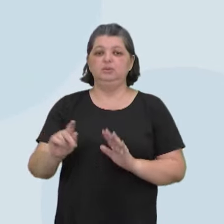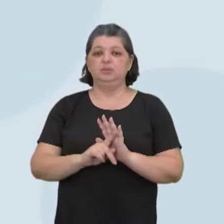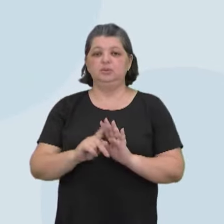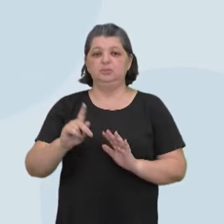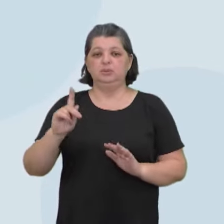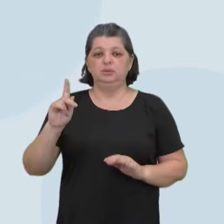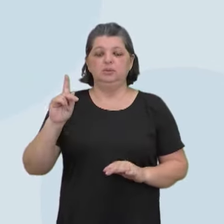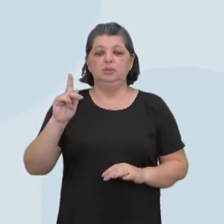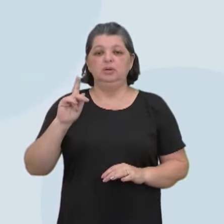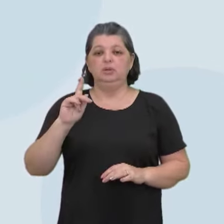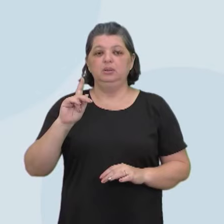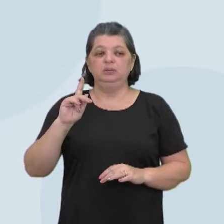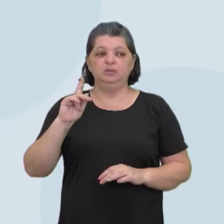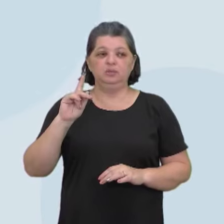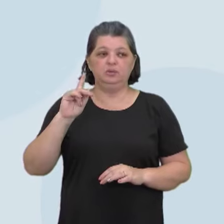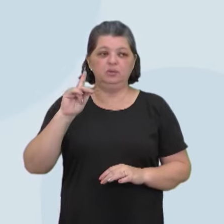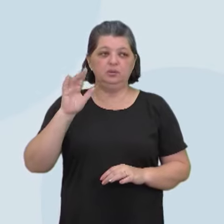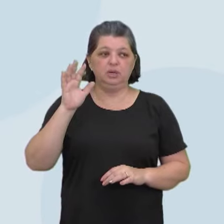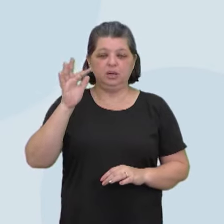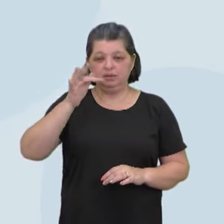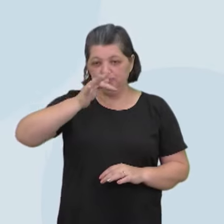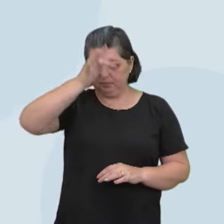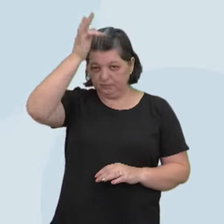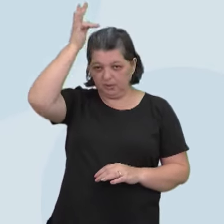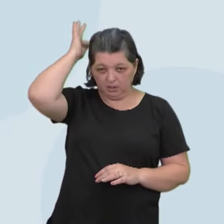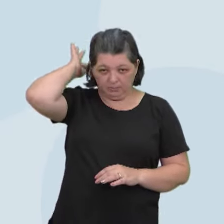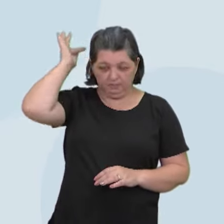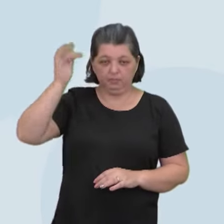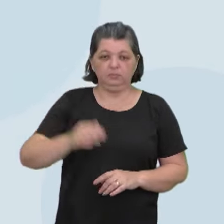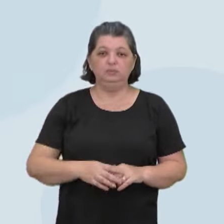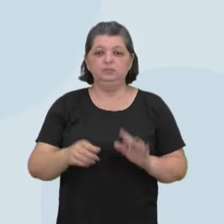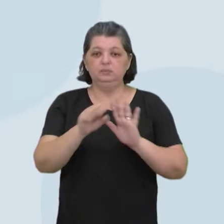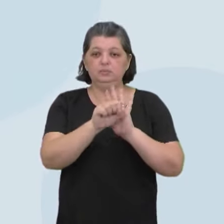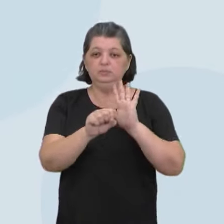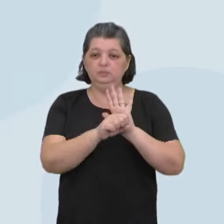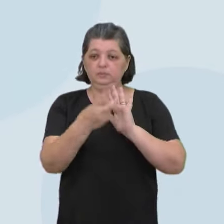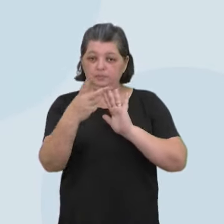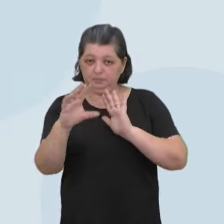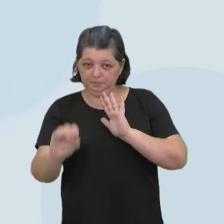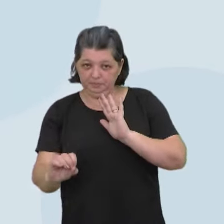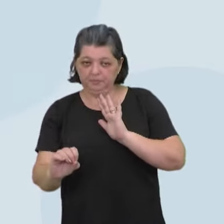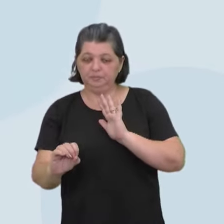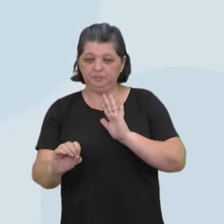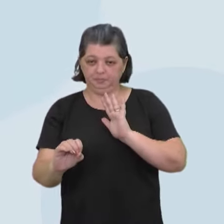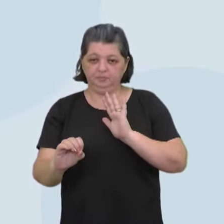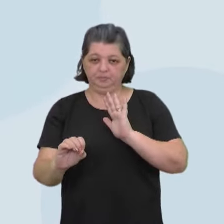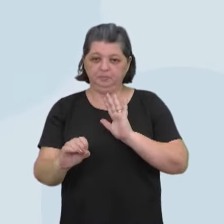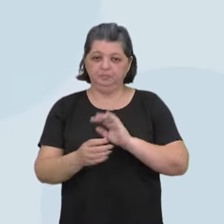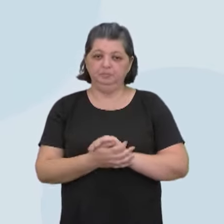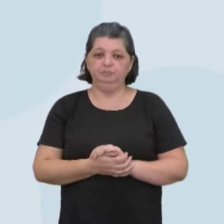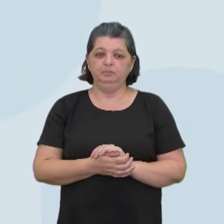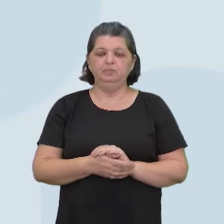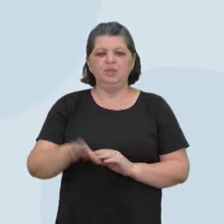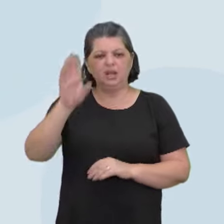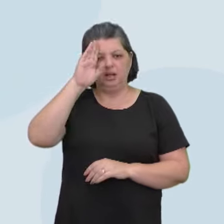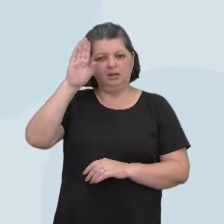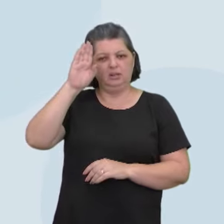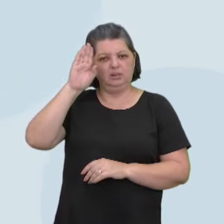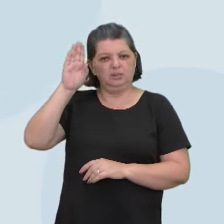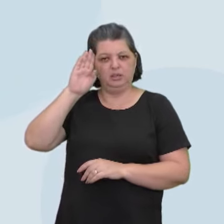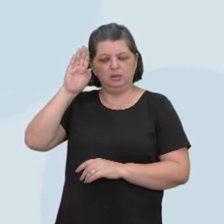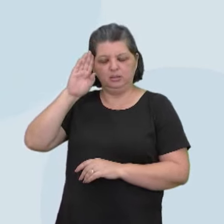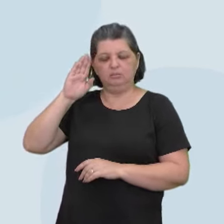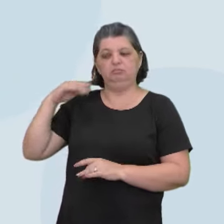Foucault, que viveu aí durante o século XX, teve uma carreira acadêmica